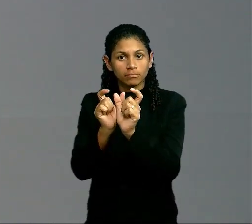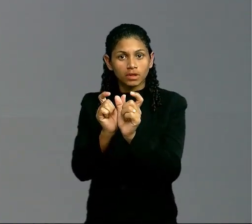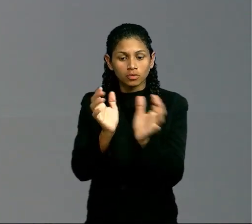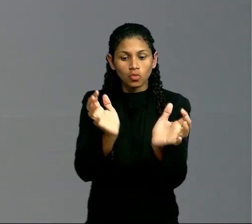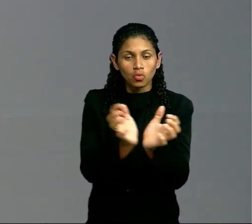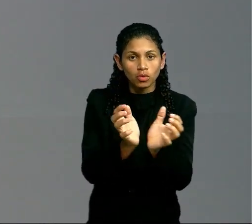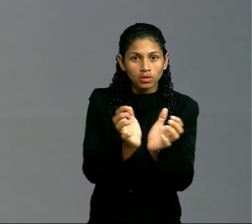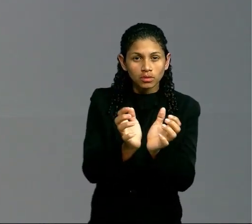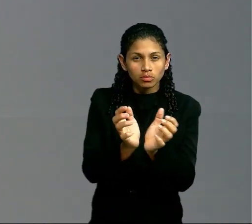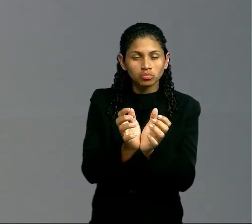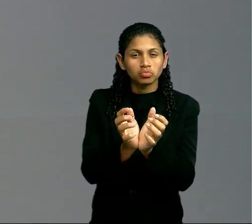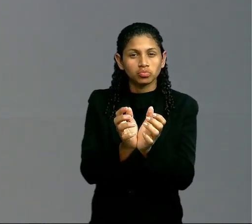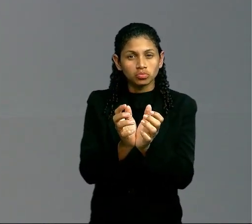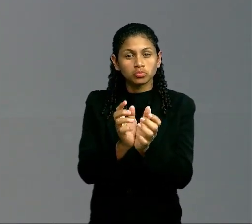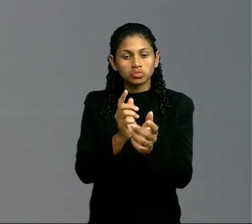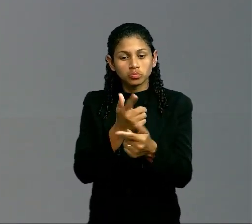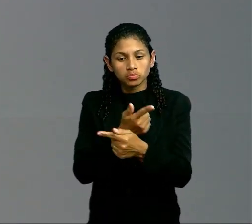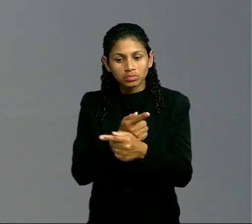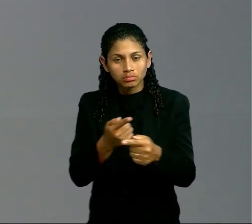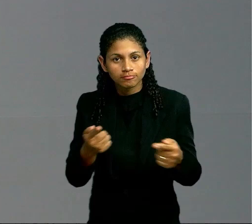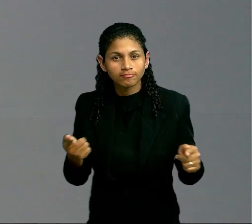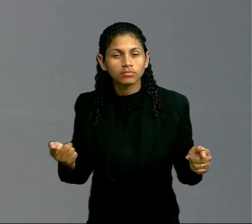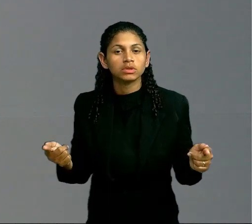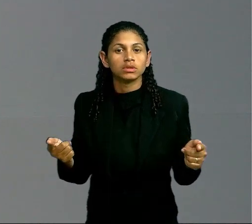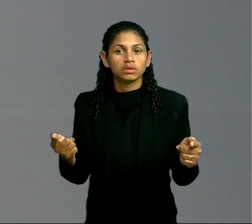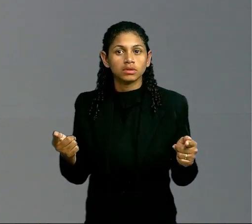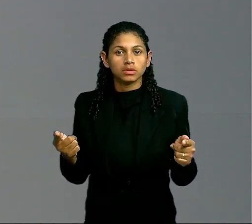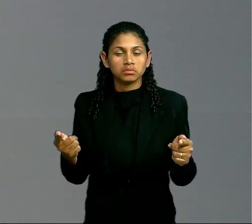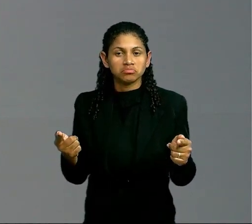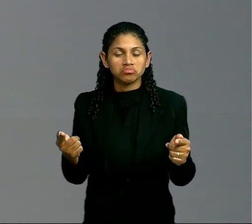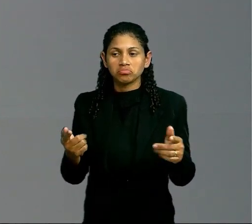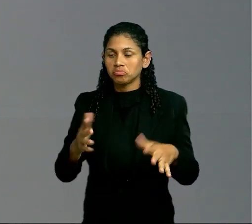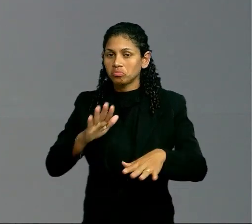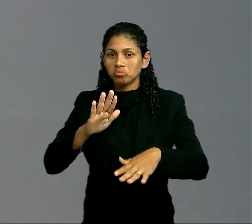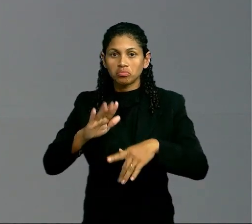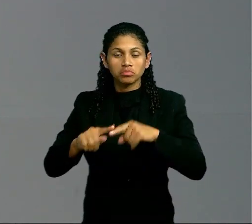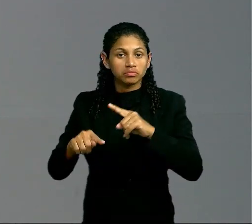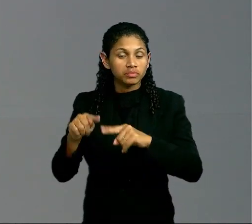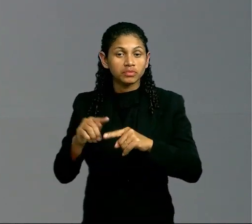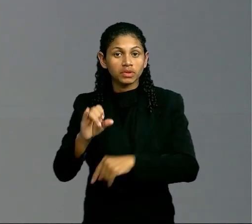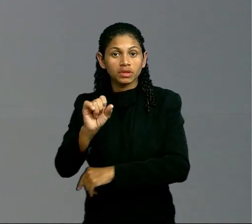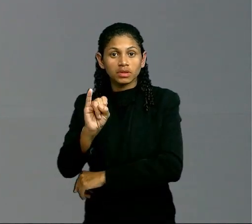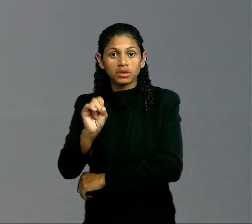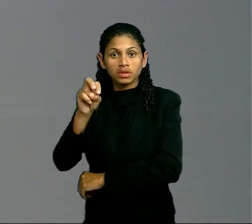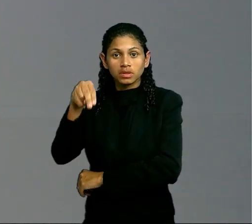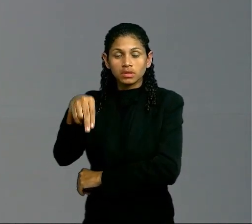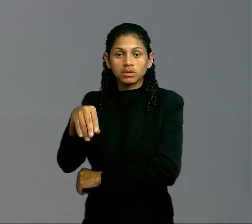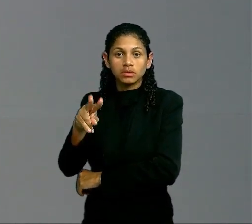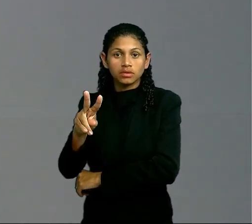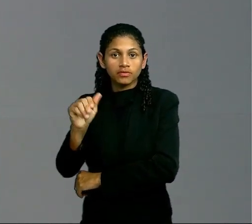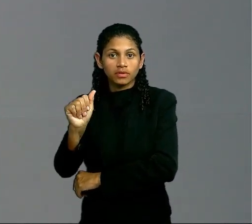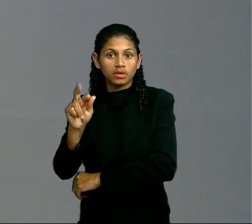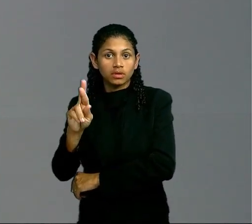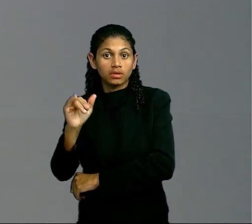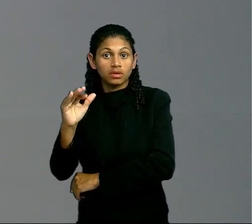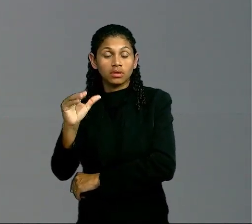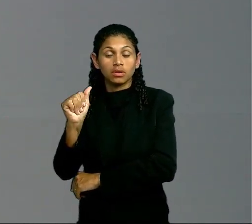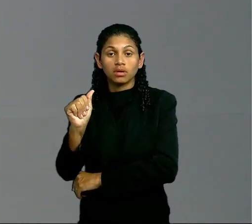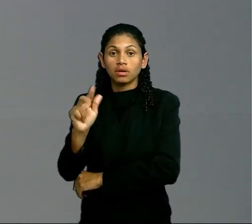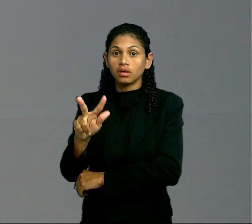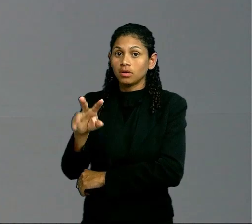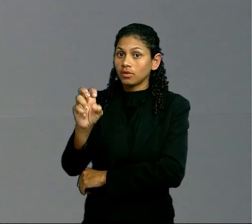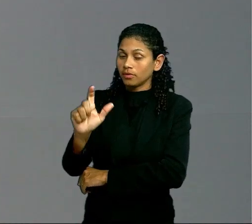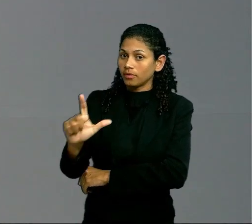classe invariável da morfologia, essa parte da gramática, que estuda a